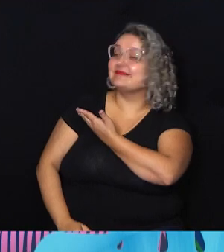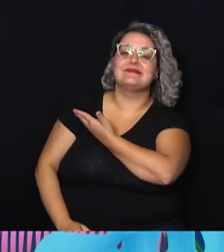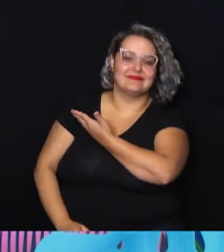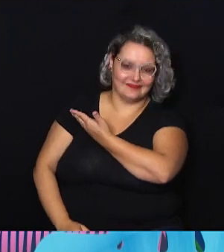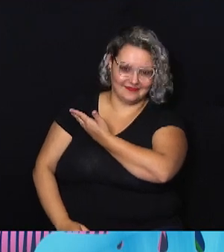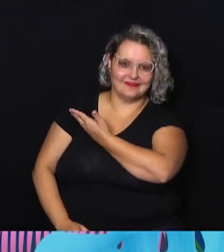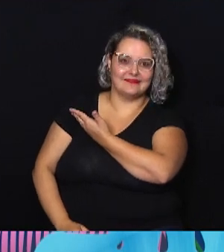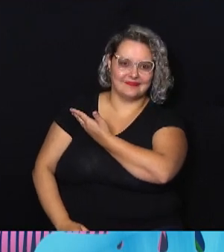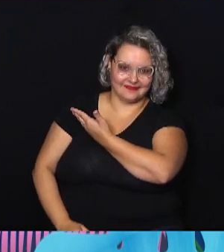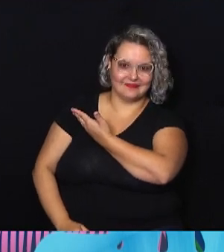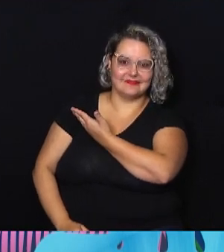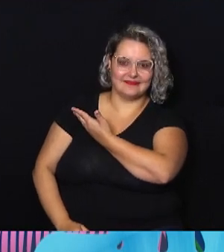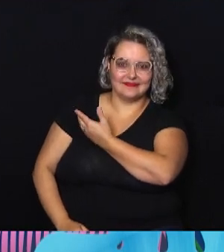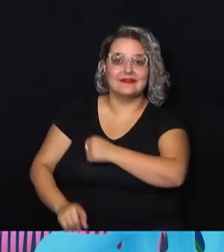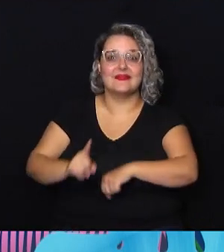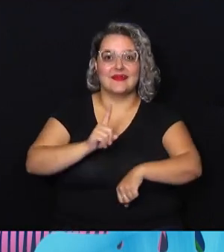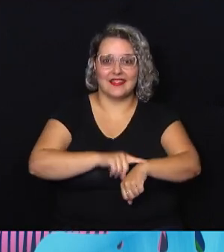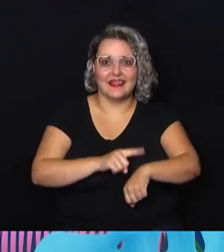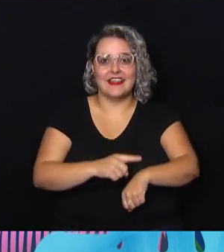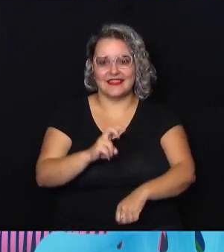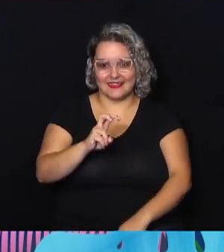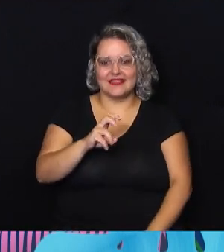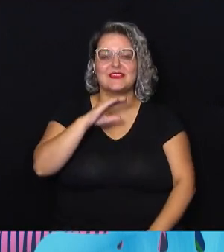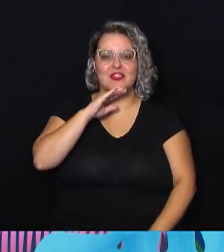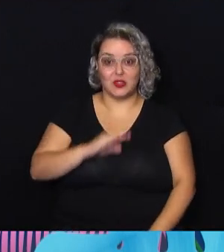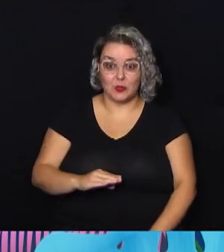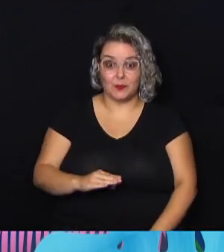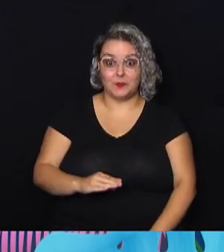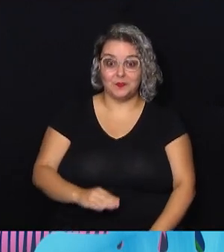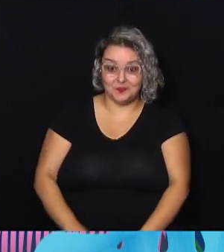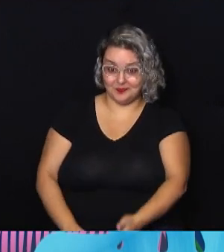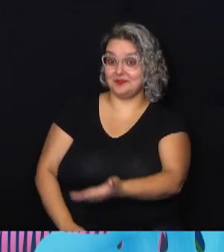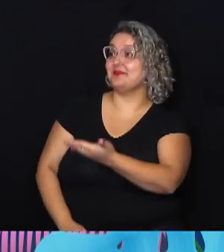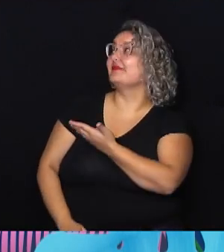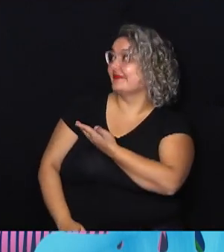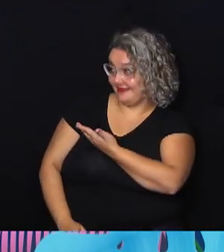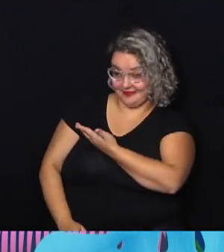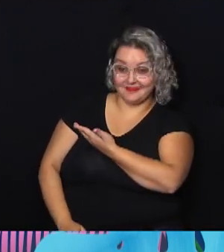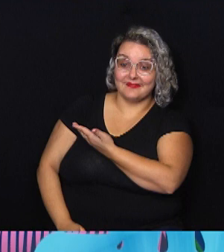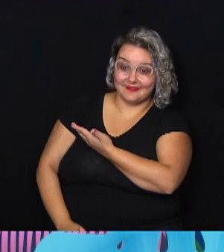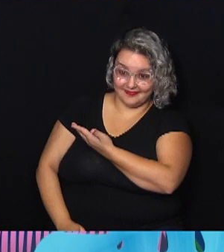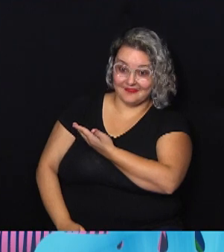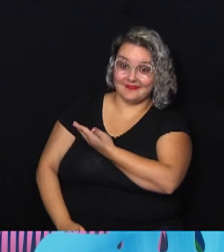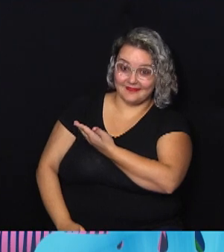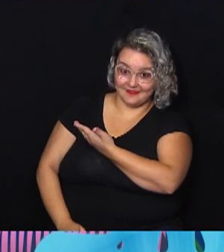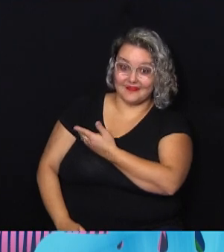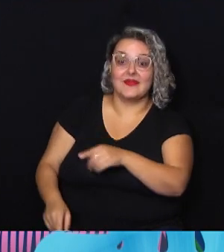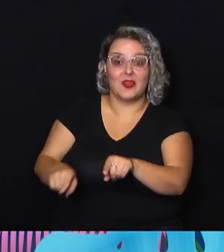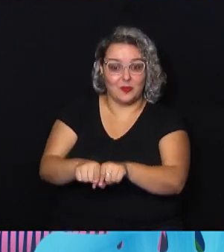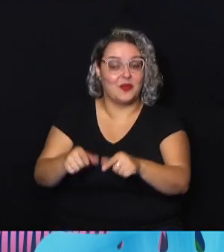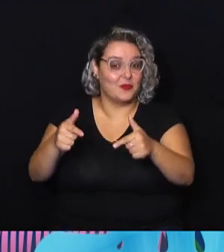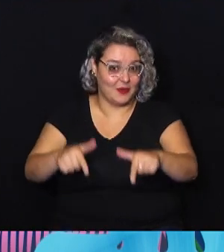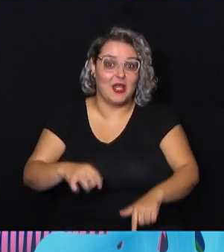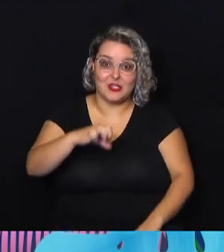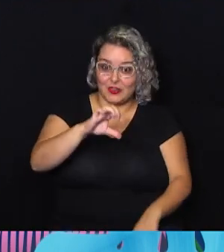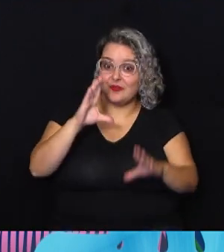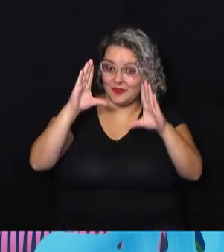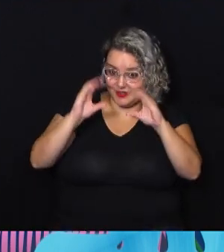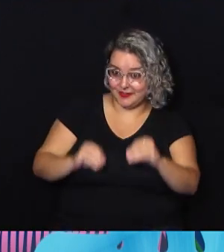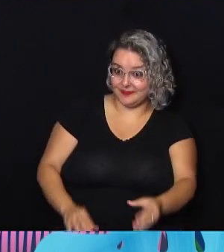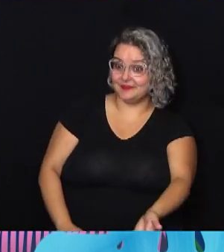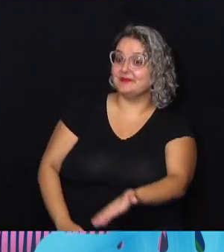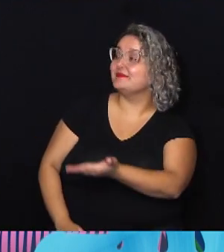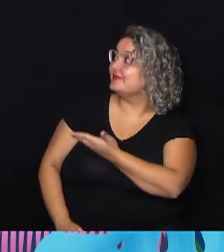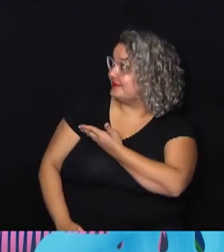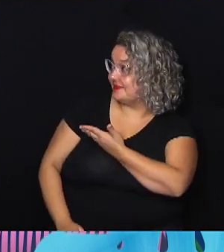São João, a partir das 5. O Jegue Gerso vai para a rua às 9 da noite. Rosas de Prata